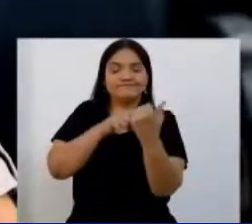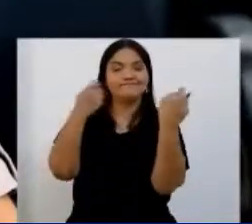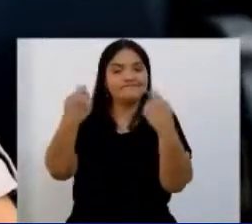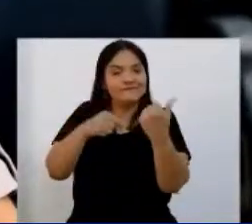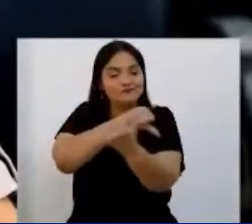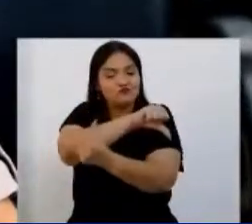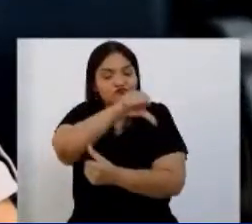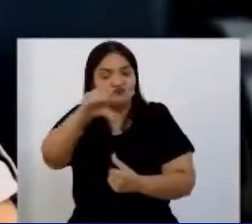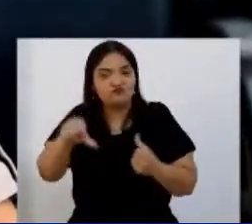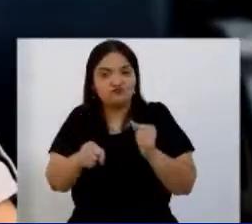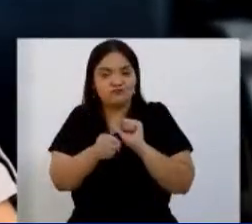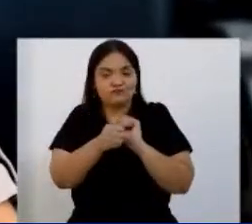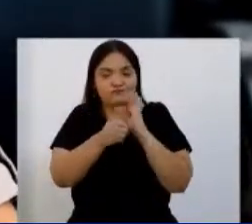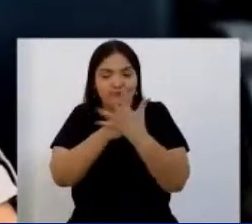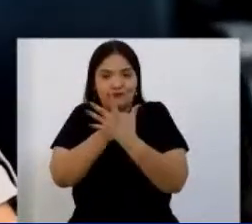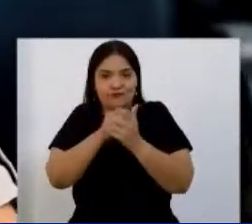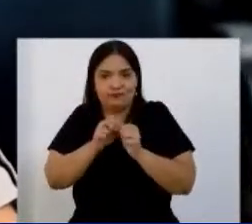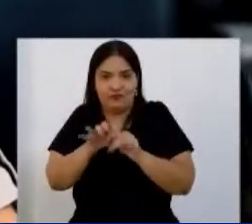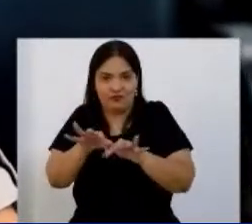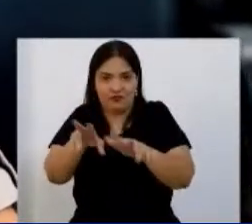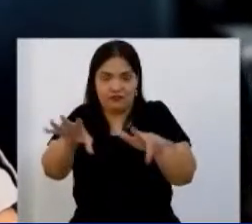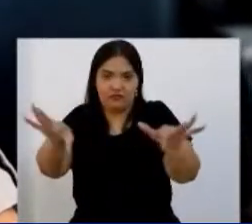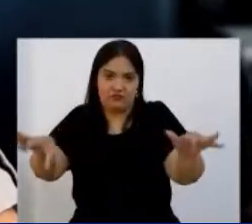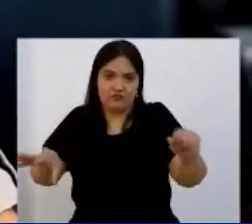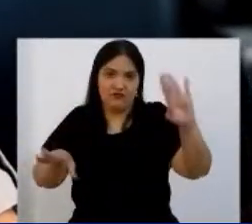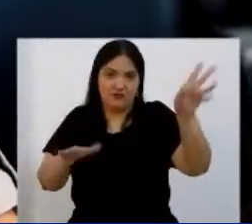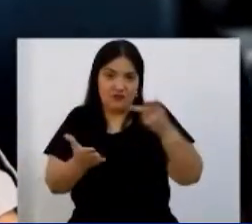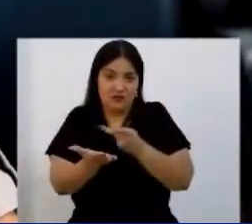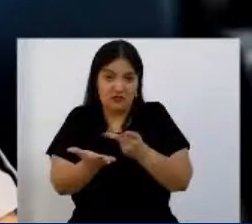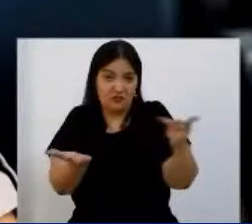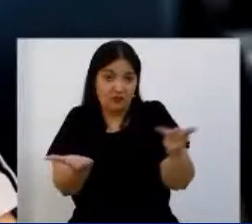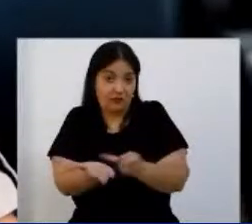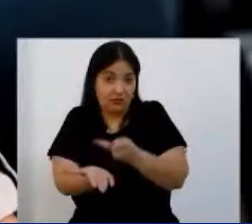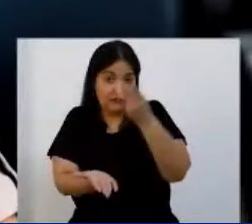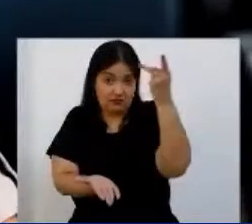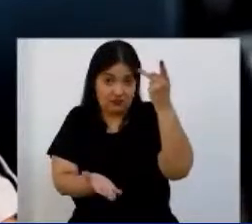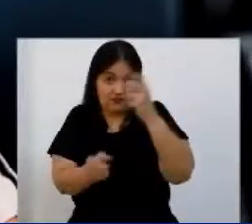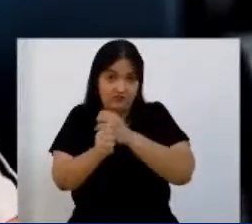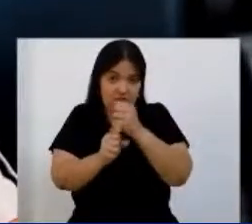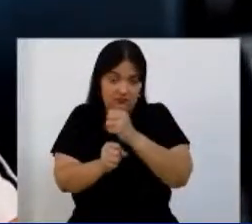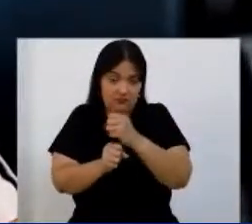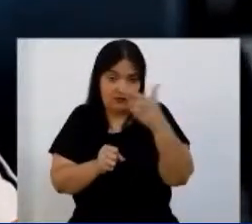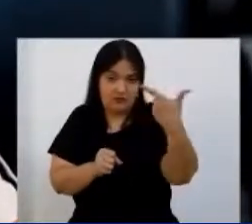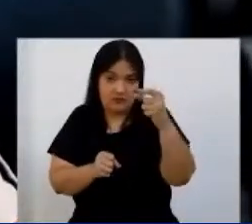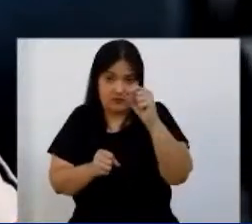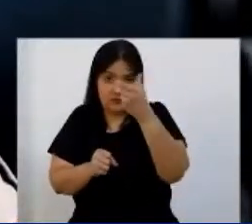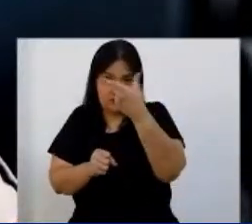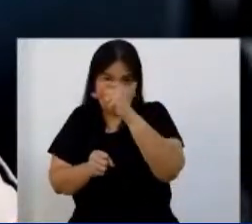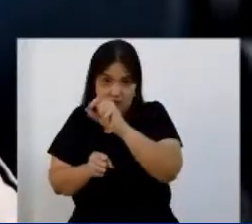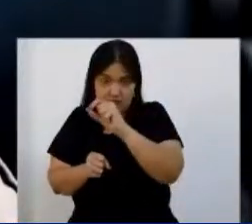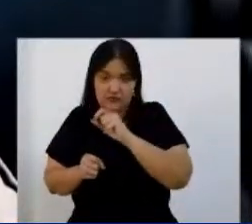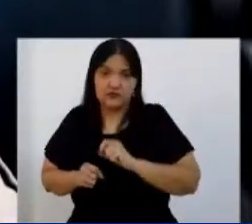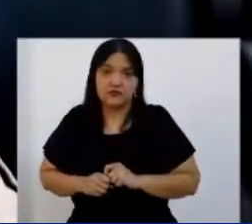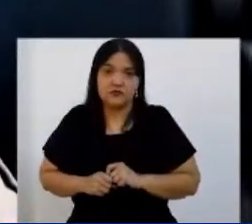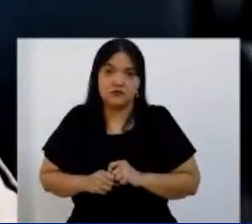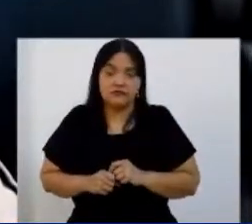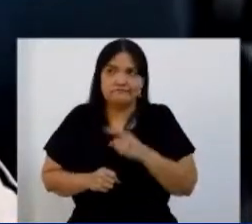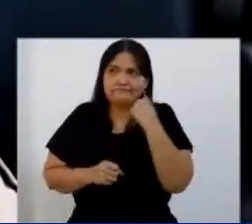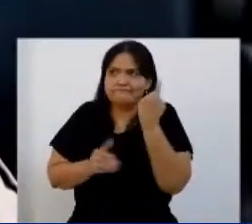que a gente teve que se reinventar na pandemia. Então, quando aconteceu a pandemia, né, em